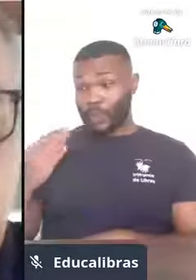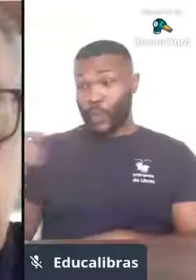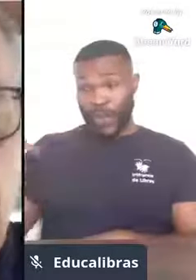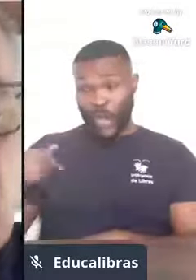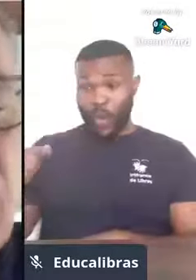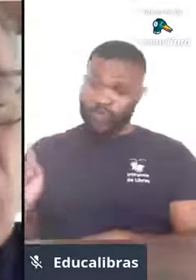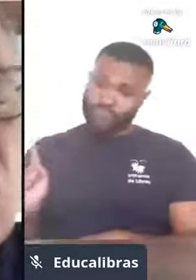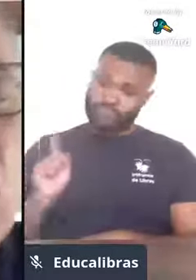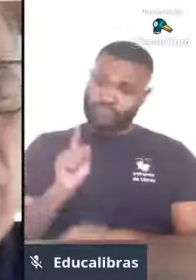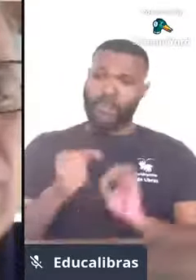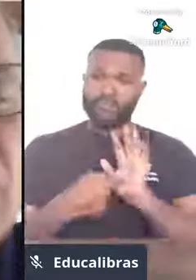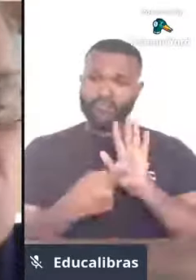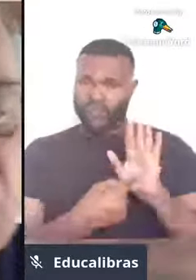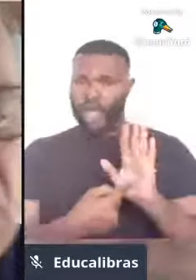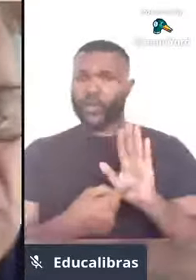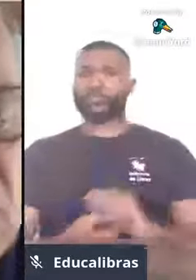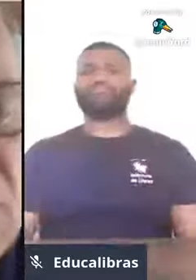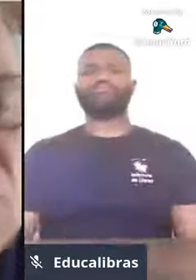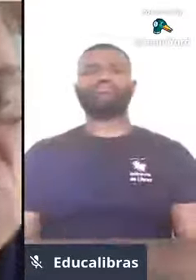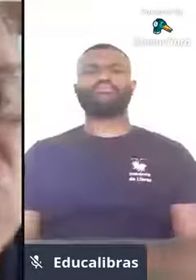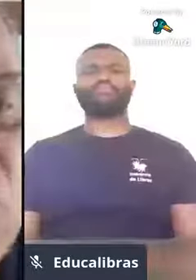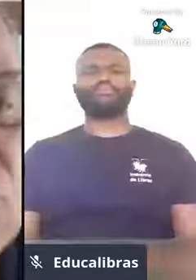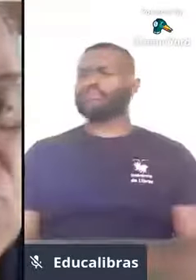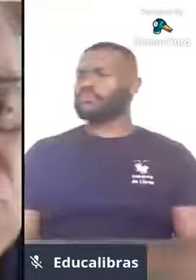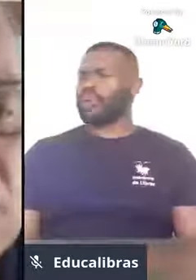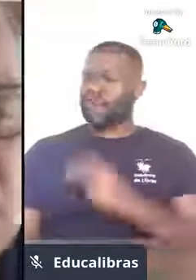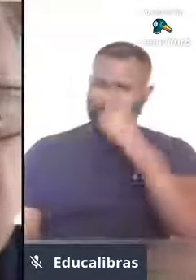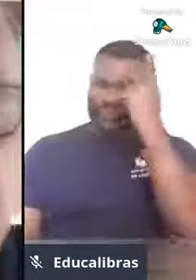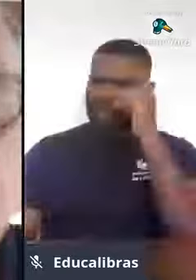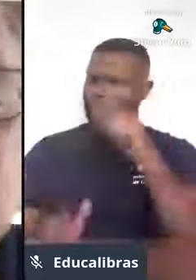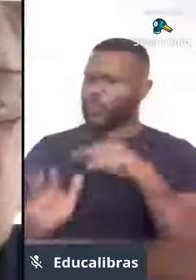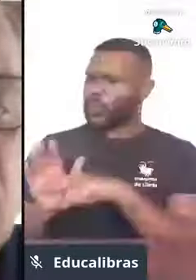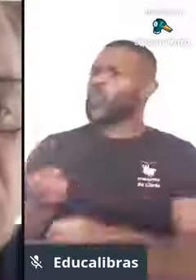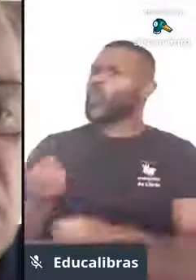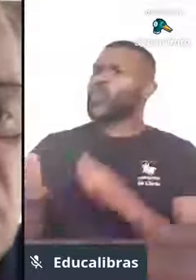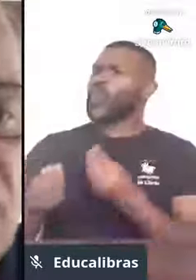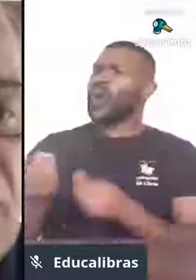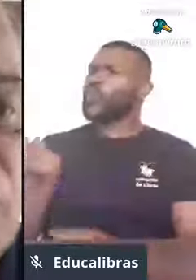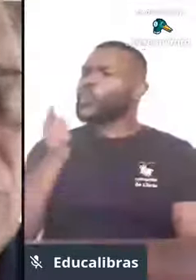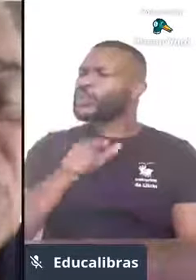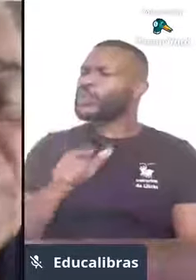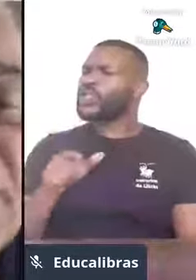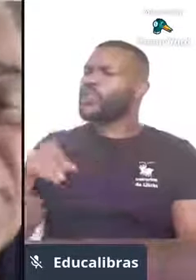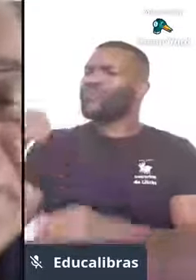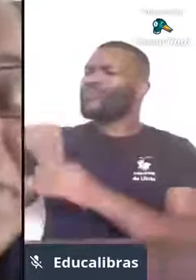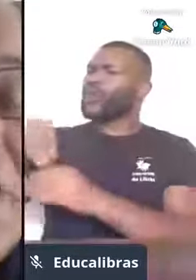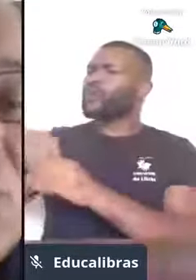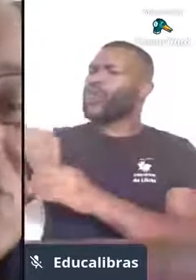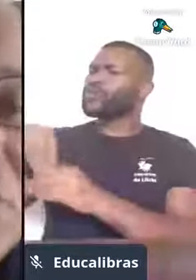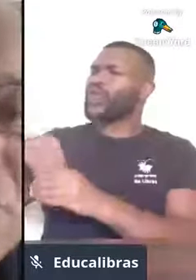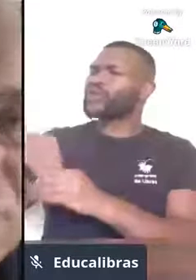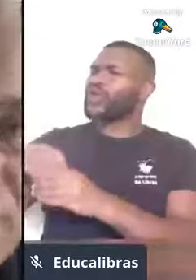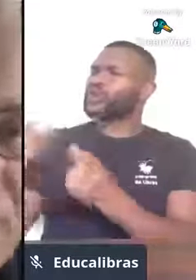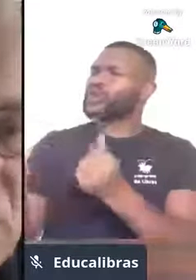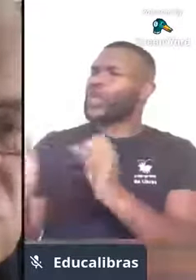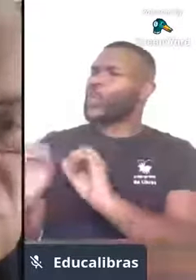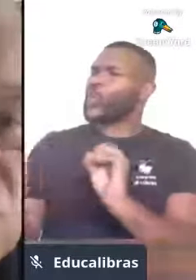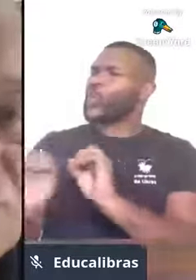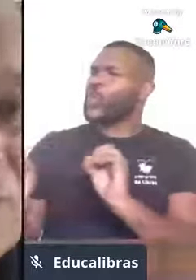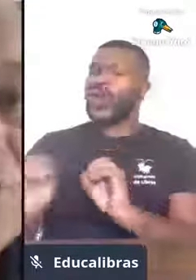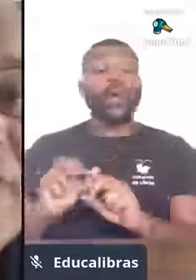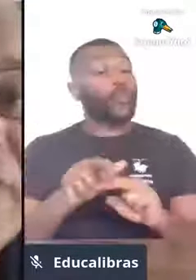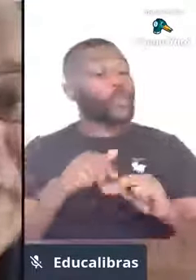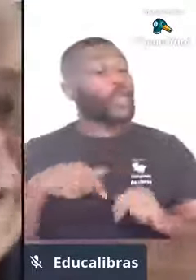O pessoal falou assim, como que vocês conseguiram tantos votos sem nenhum tostão? Eu falei, porque nós acreditamos no que nós